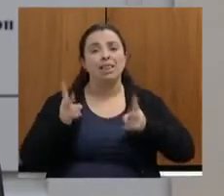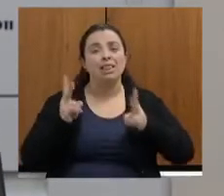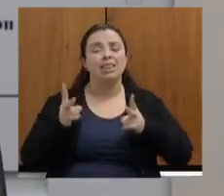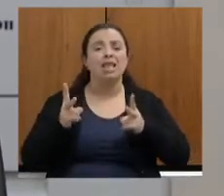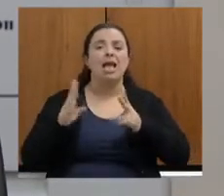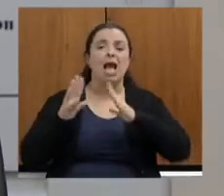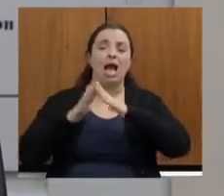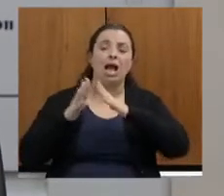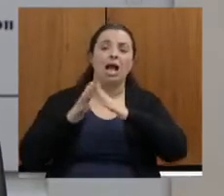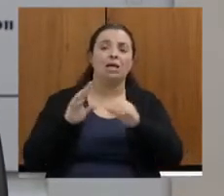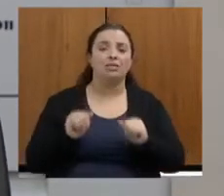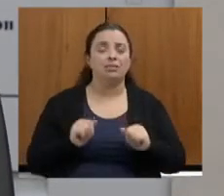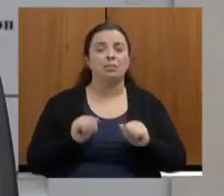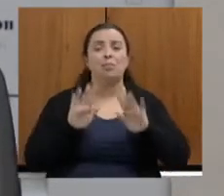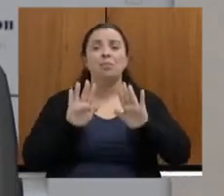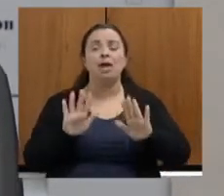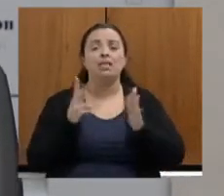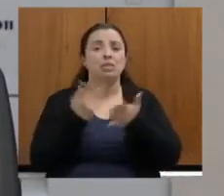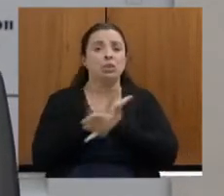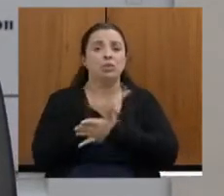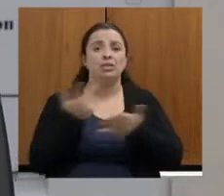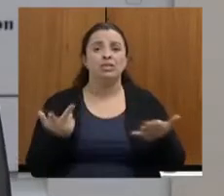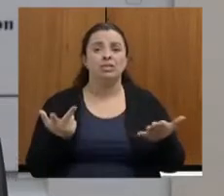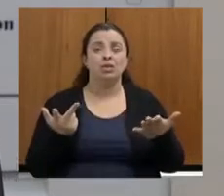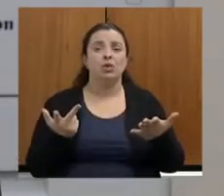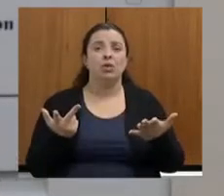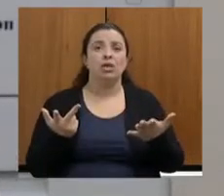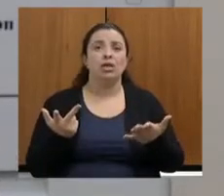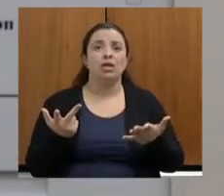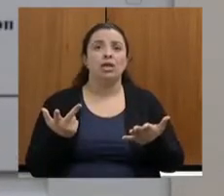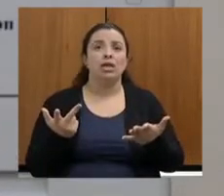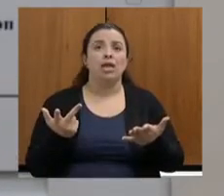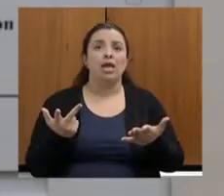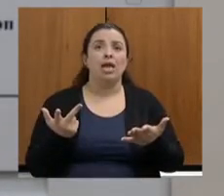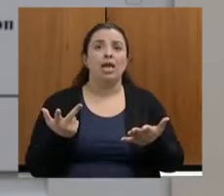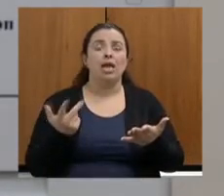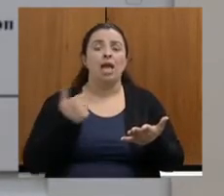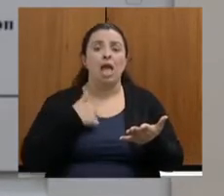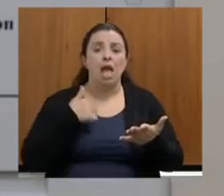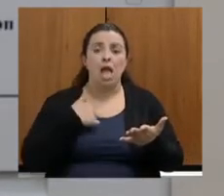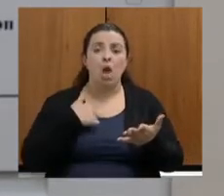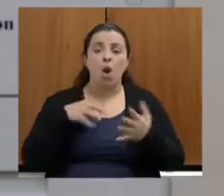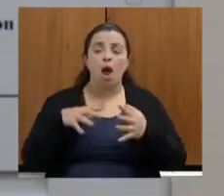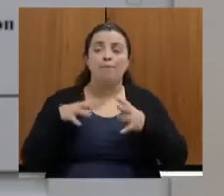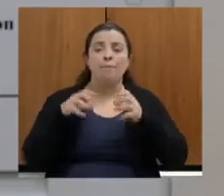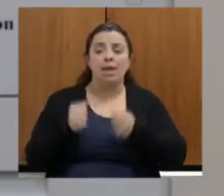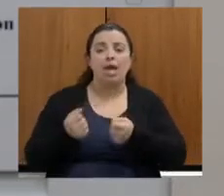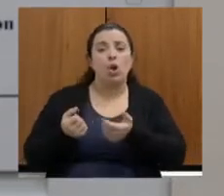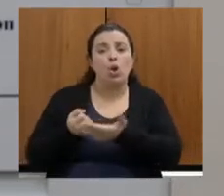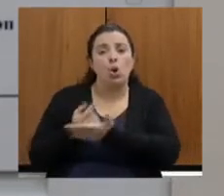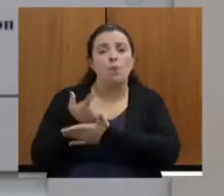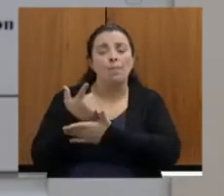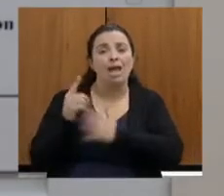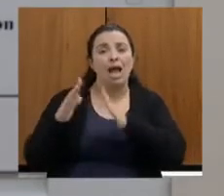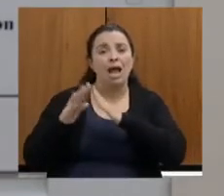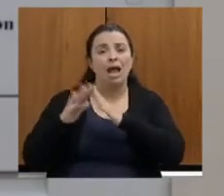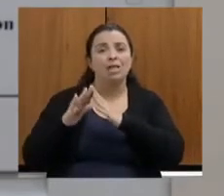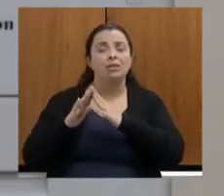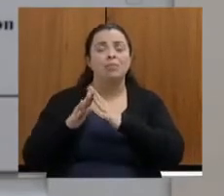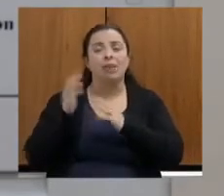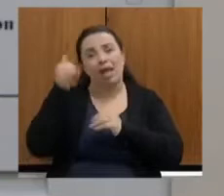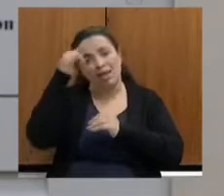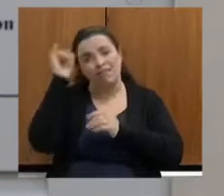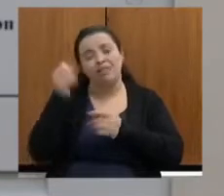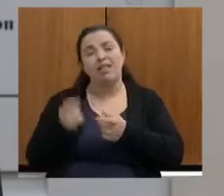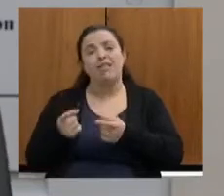de ter que pegar a propriedade e erguer a propriedade para não ter que vender então nessa época eu me lembro que eu muito